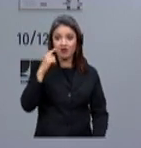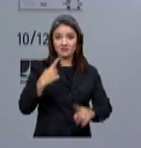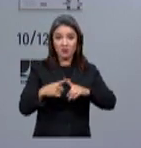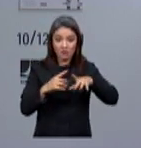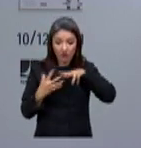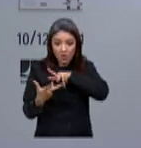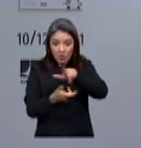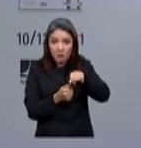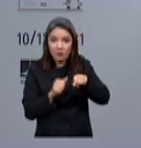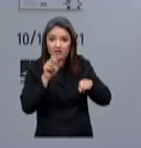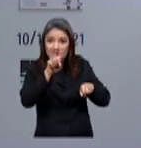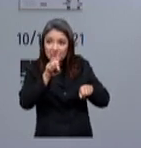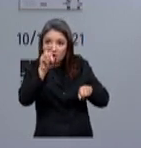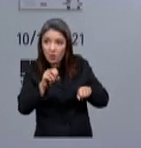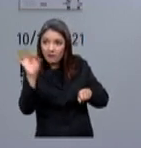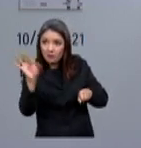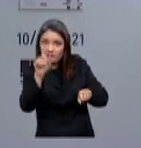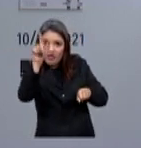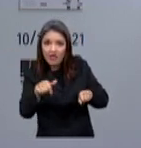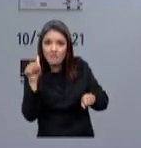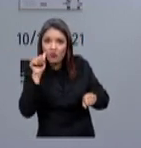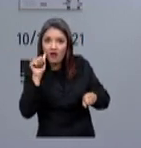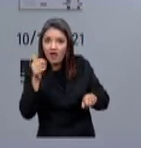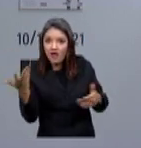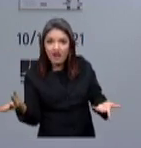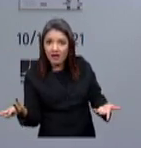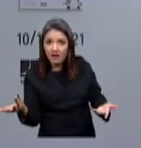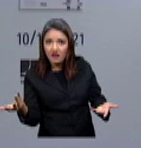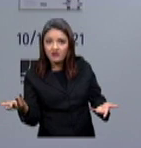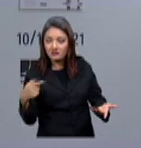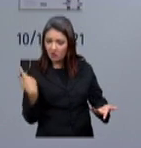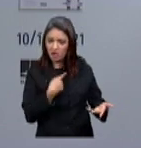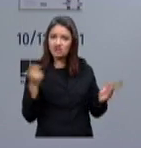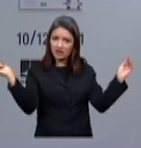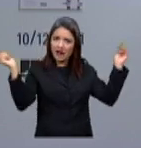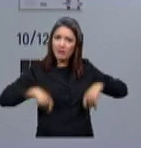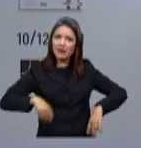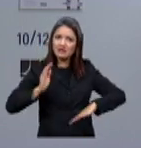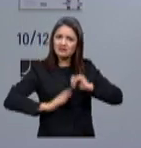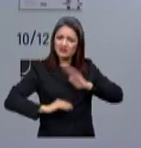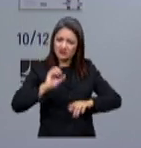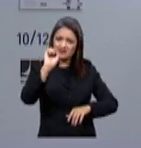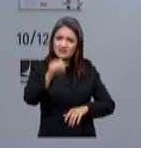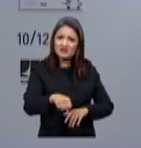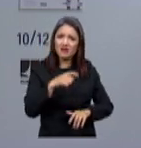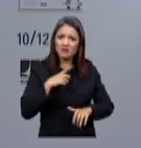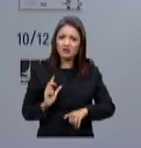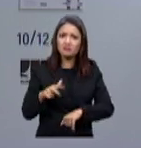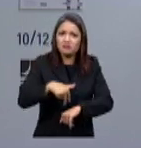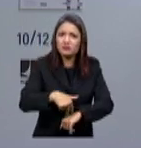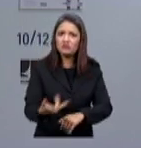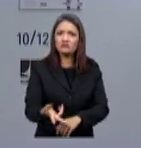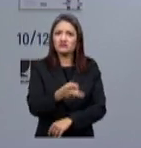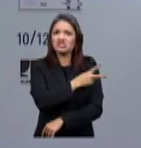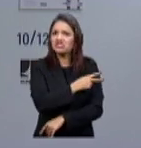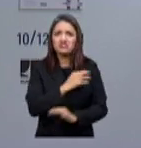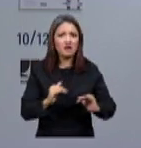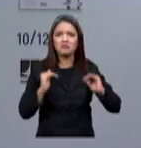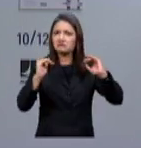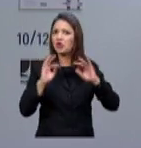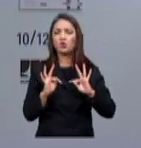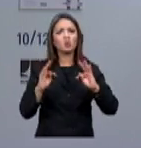população nós estamos capacitados para o para ocupar essas posições e portanto nós vamos chegar lá